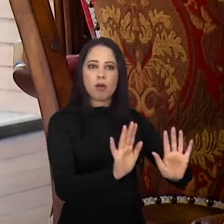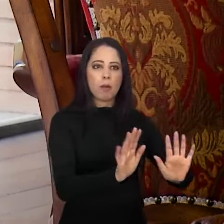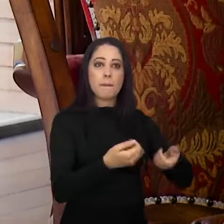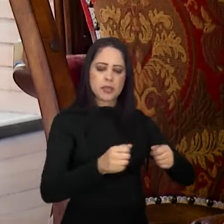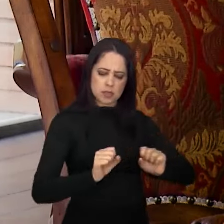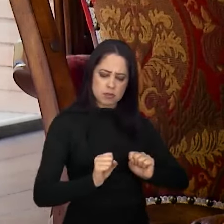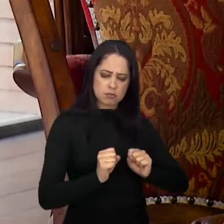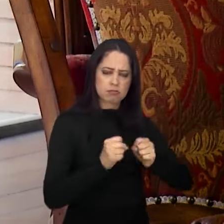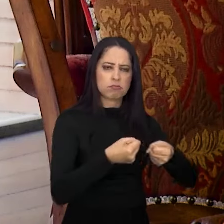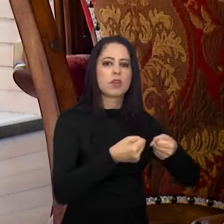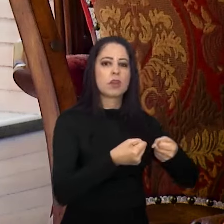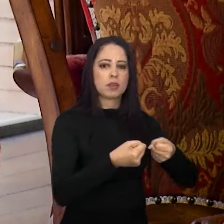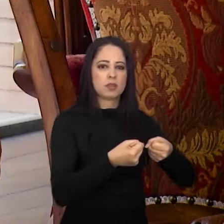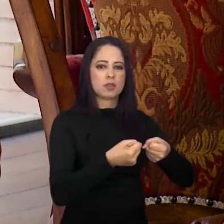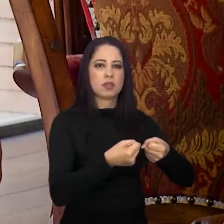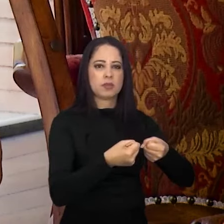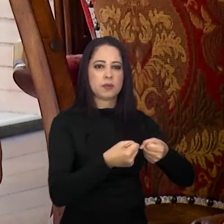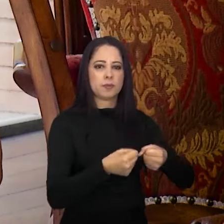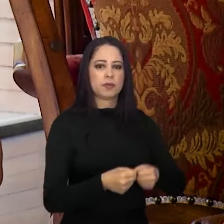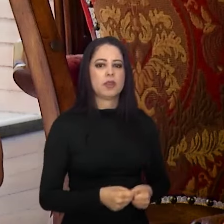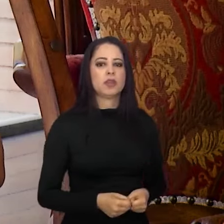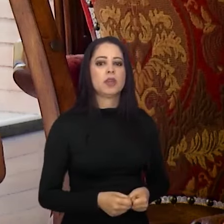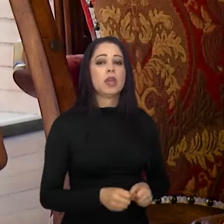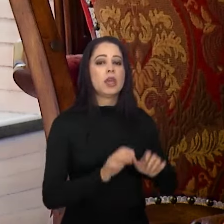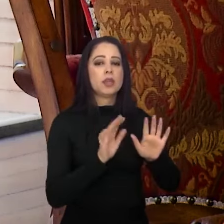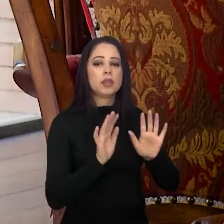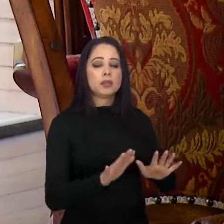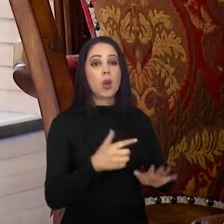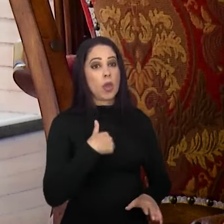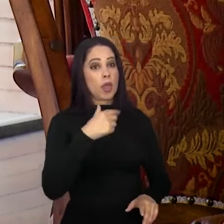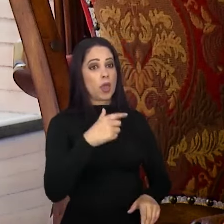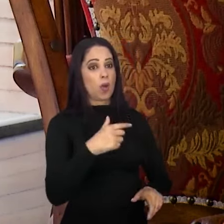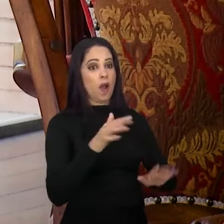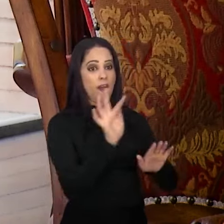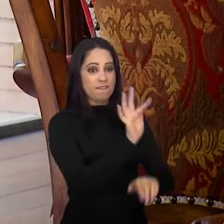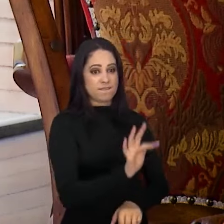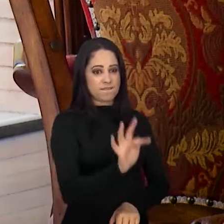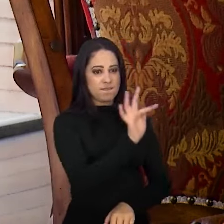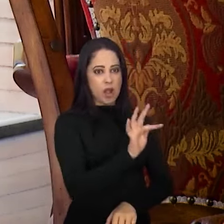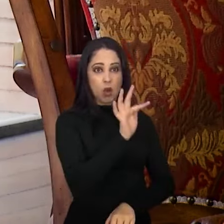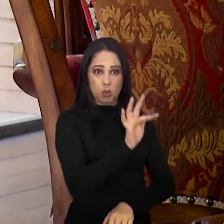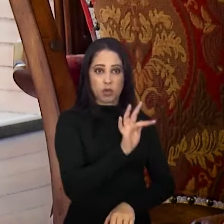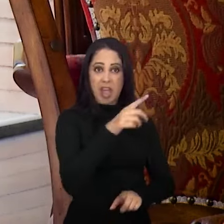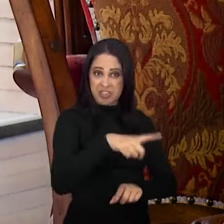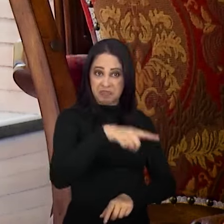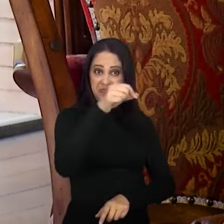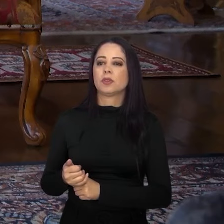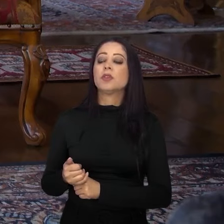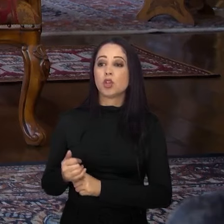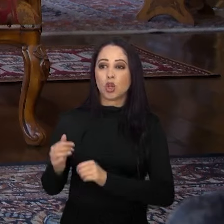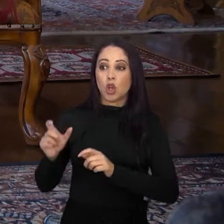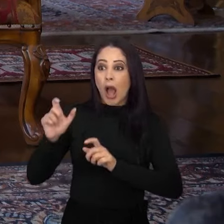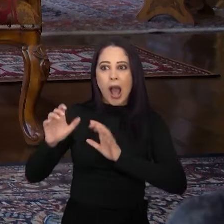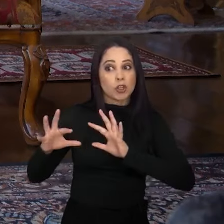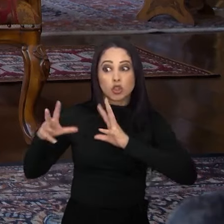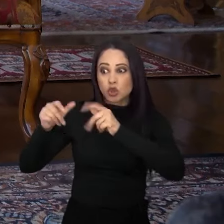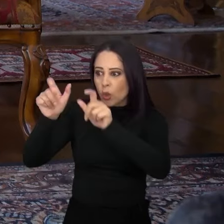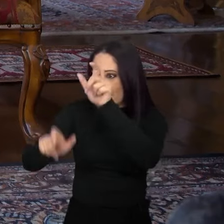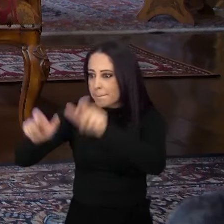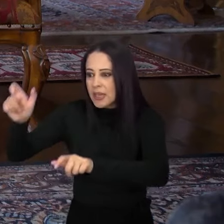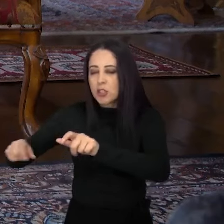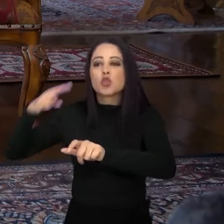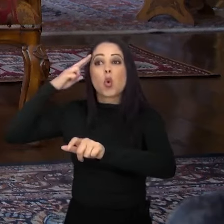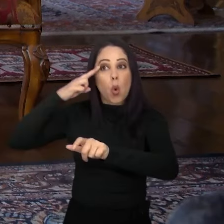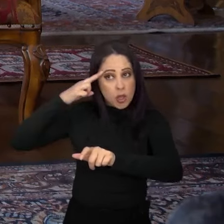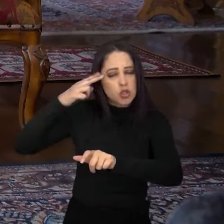decisão, tá? Porque senão não dá resultado. E com isso, então, escolhi fazer o diabo para valer. Todas as pessoas sonham.